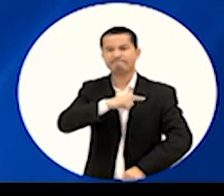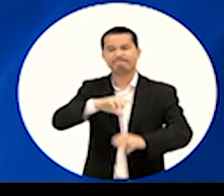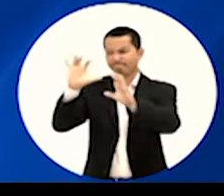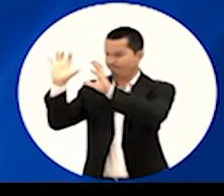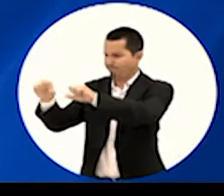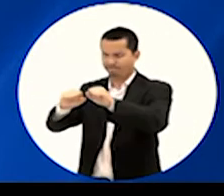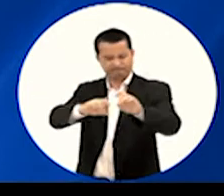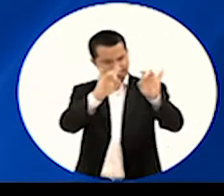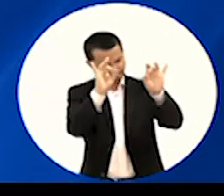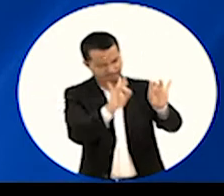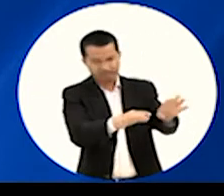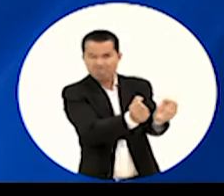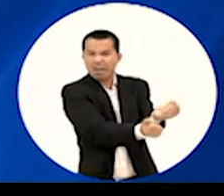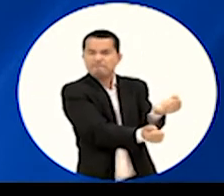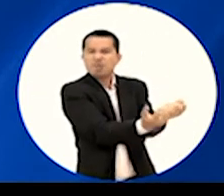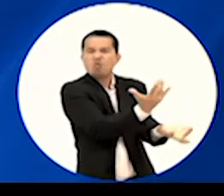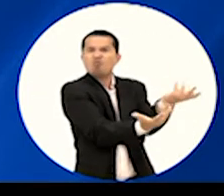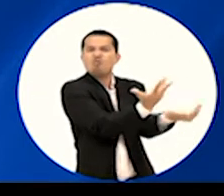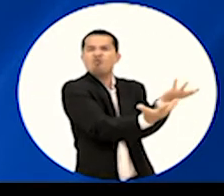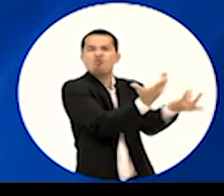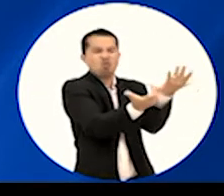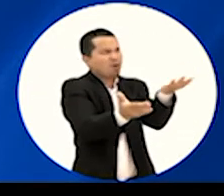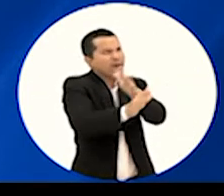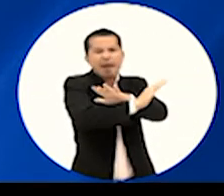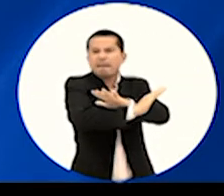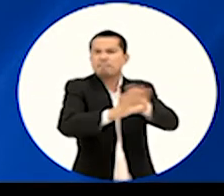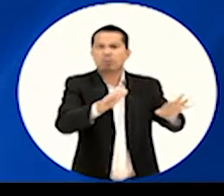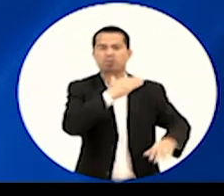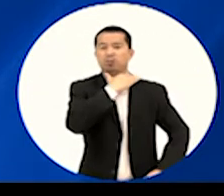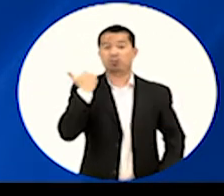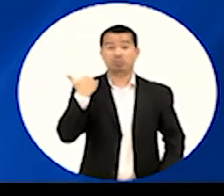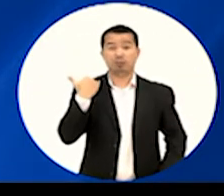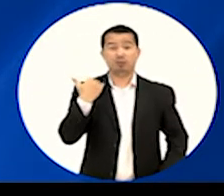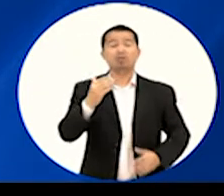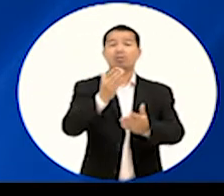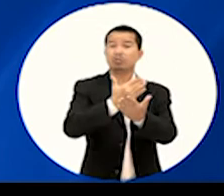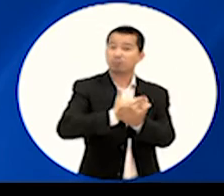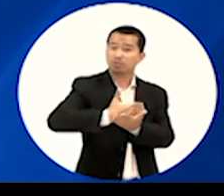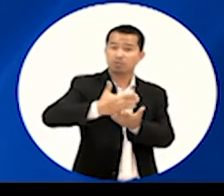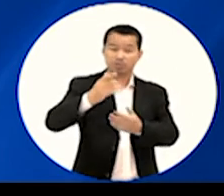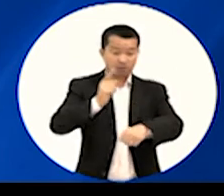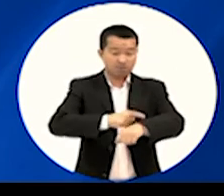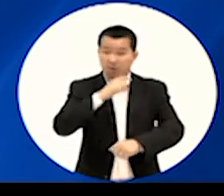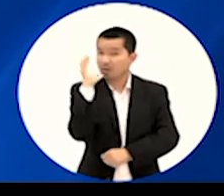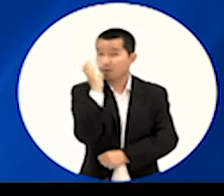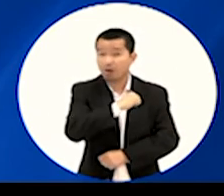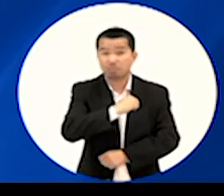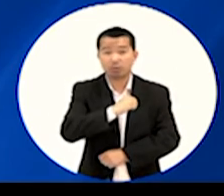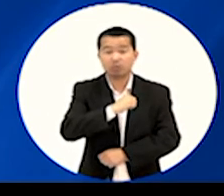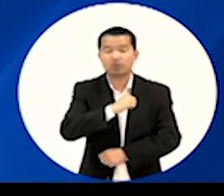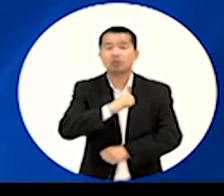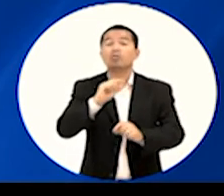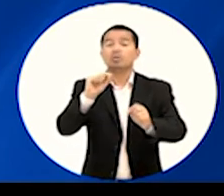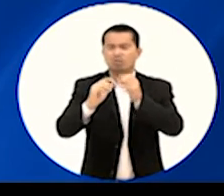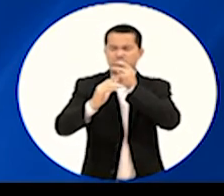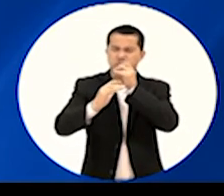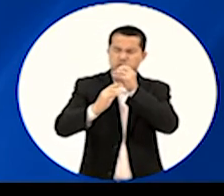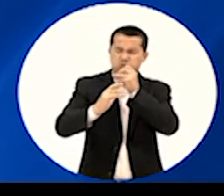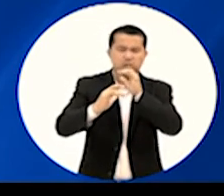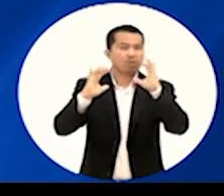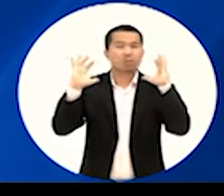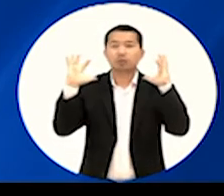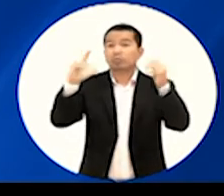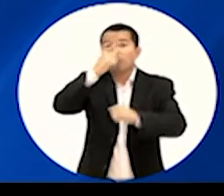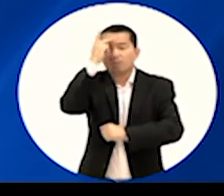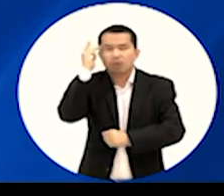numa fornalha acesa. E assim, logo que os instrumentos começaram a tocar, todas as pessoas que estavam